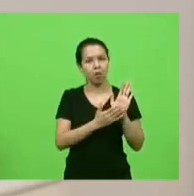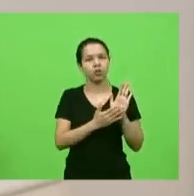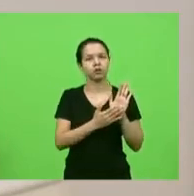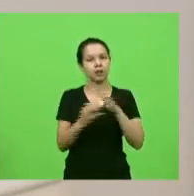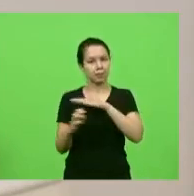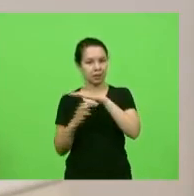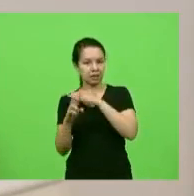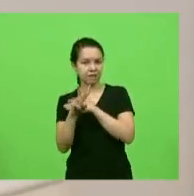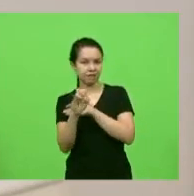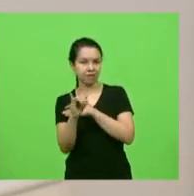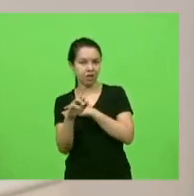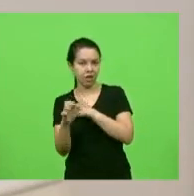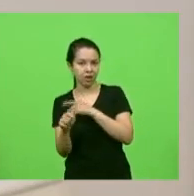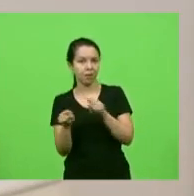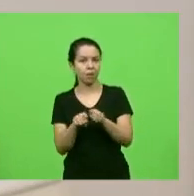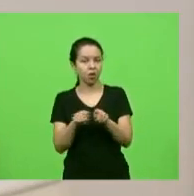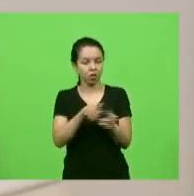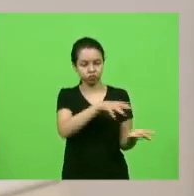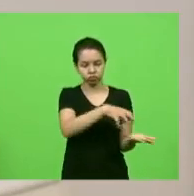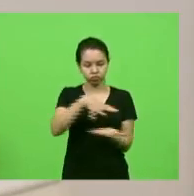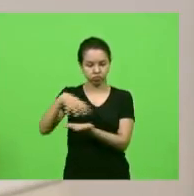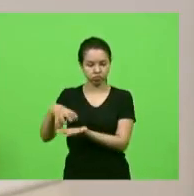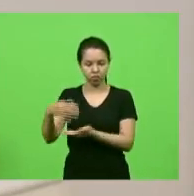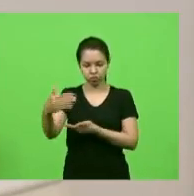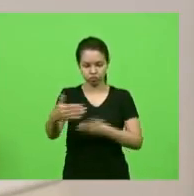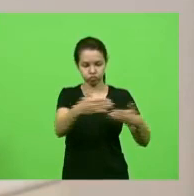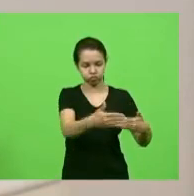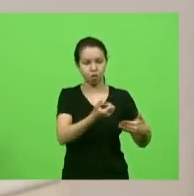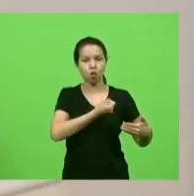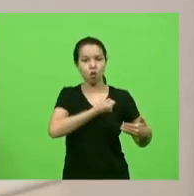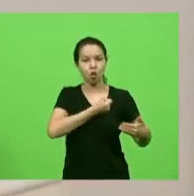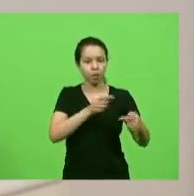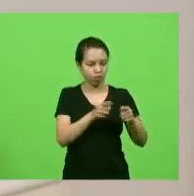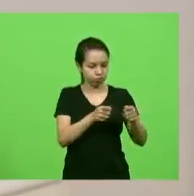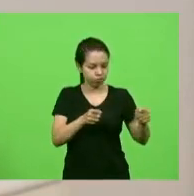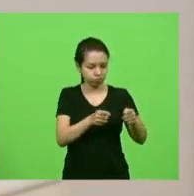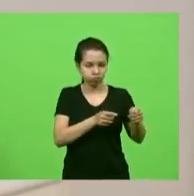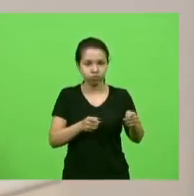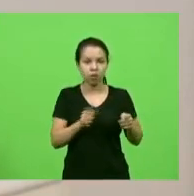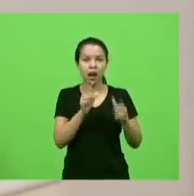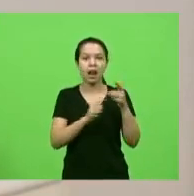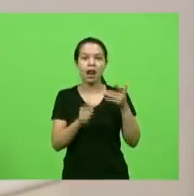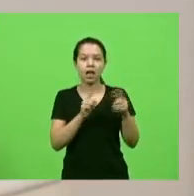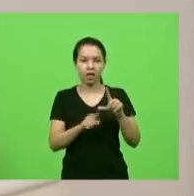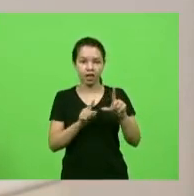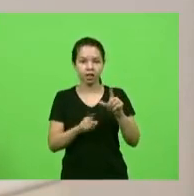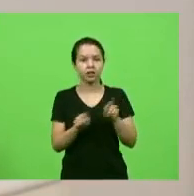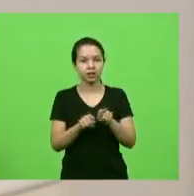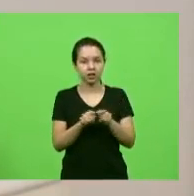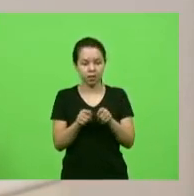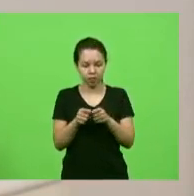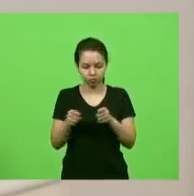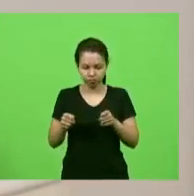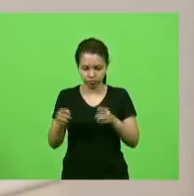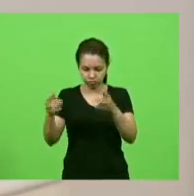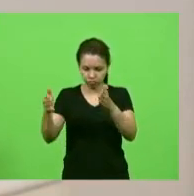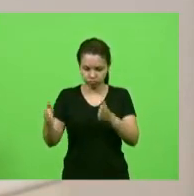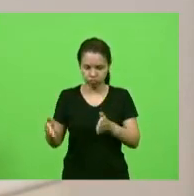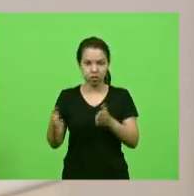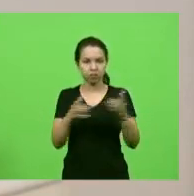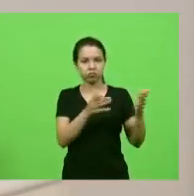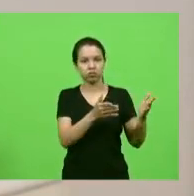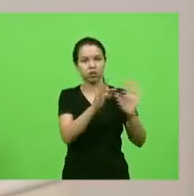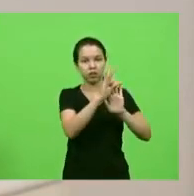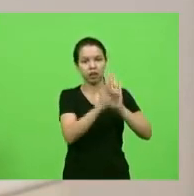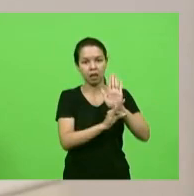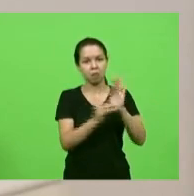mesma formatação, tamanho e tipo de fonte, espaçamento entre linhas e semelhança de texto. Nessas novas propostas,